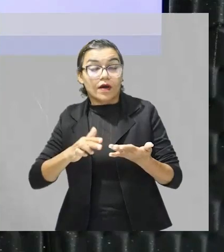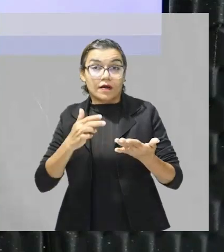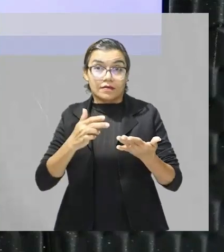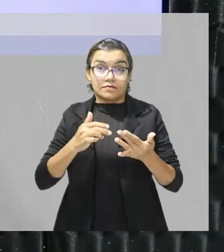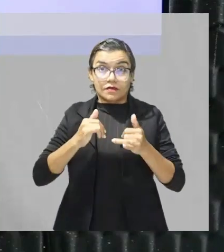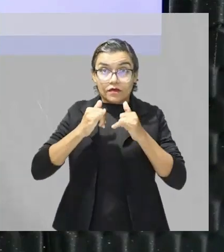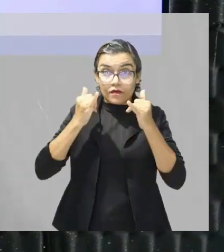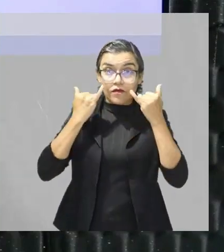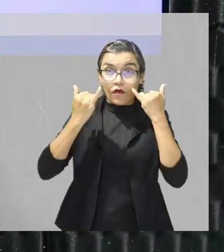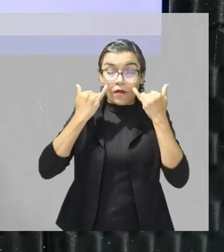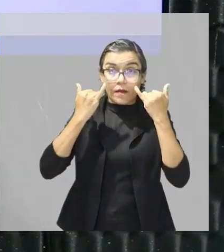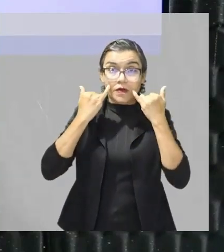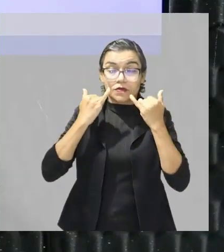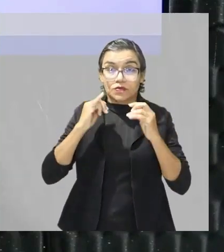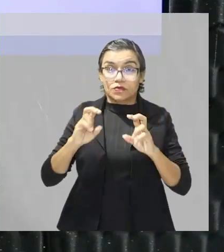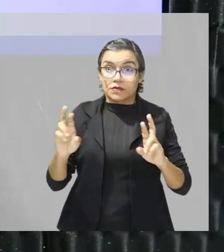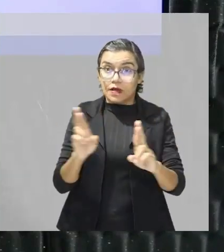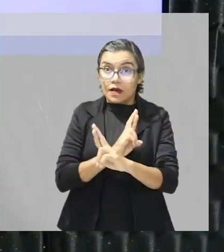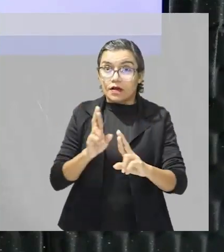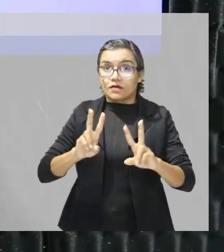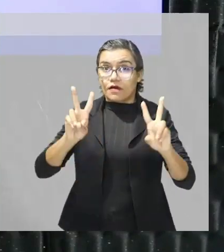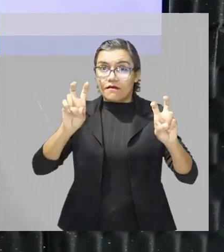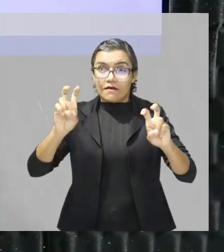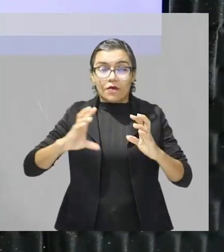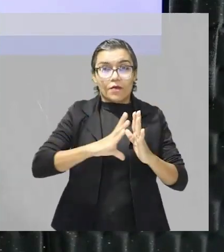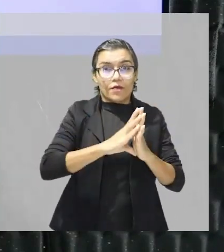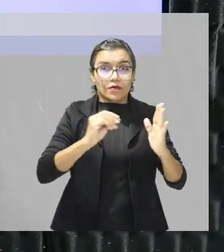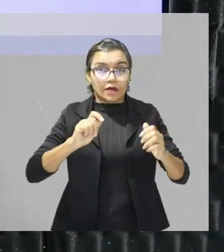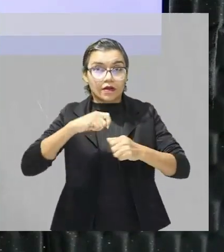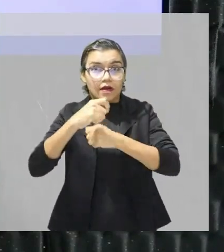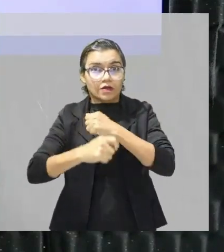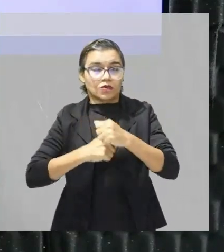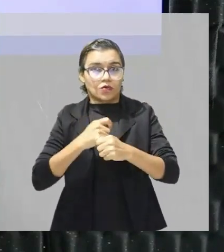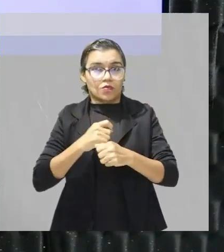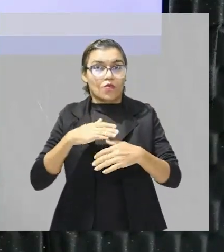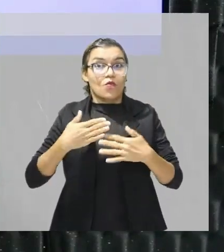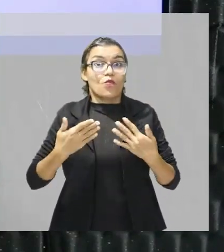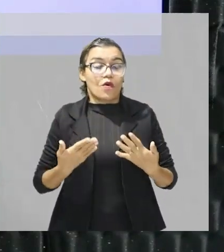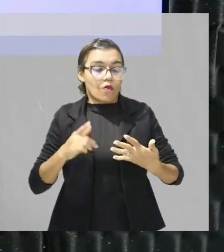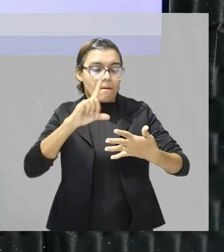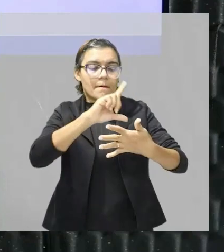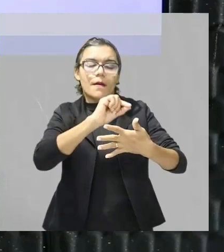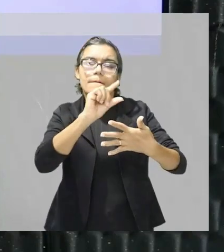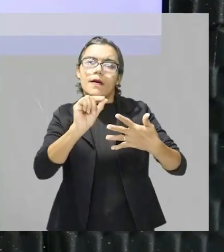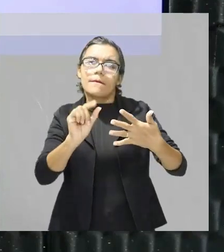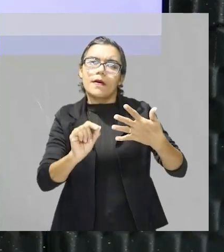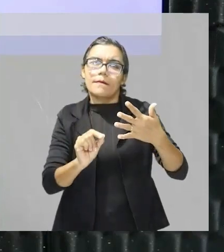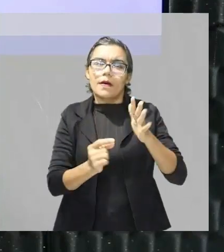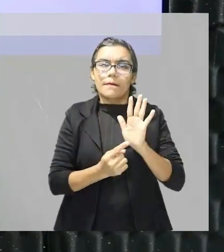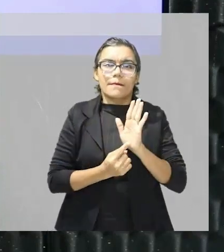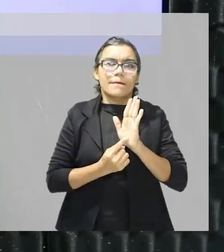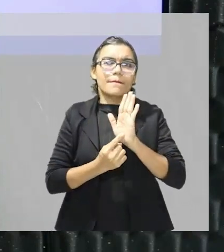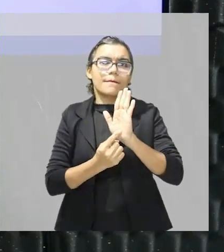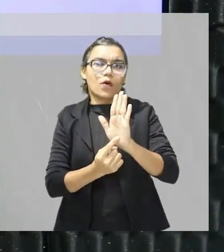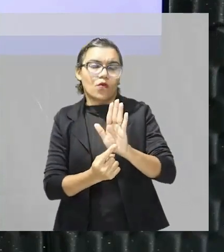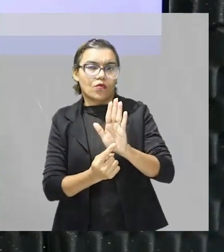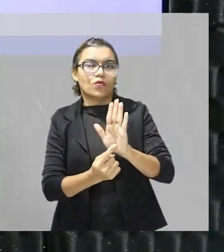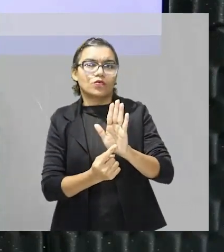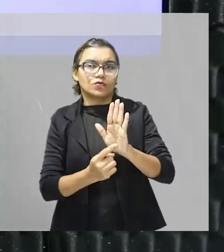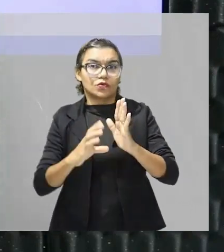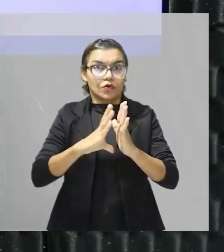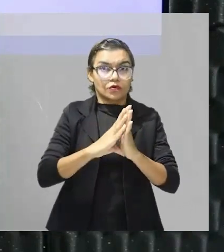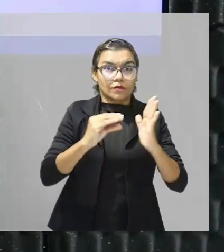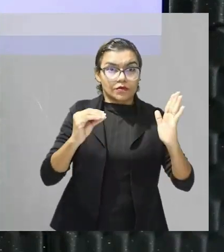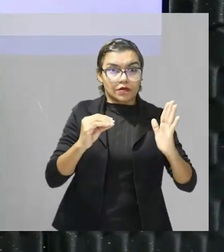relacionadas a diversos modelos atômicos qual dessas afirmações está relacionada